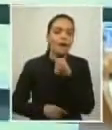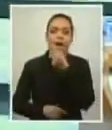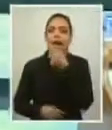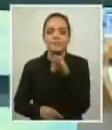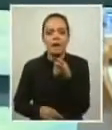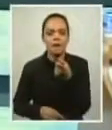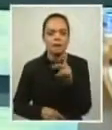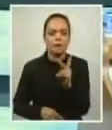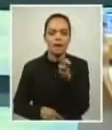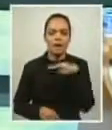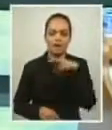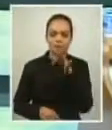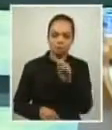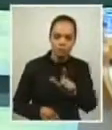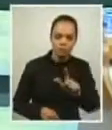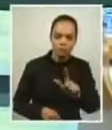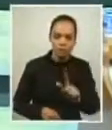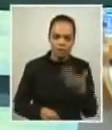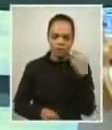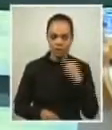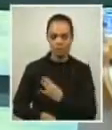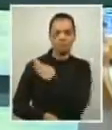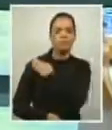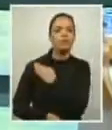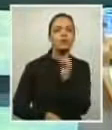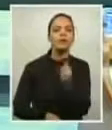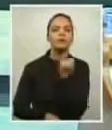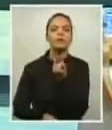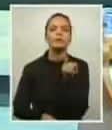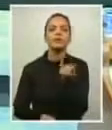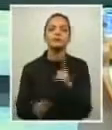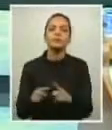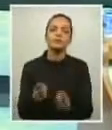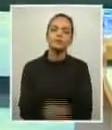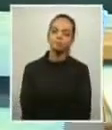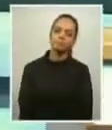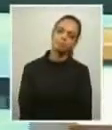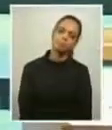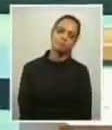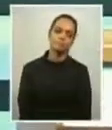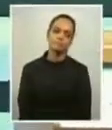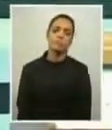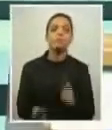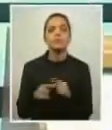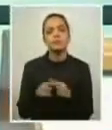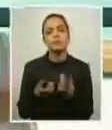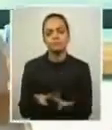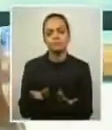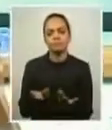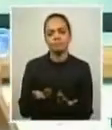um em fio na época da ditadura era tão importante Hum Hum porque